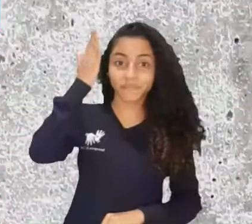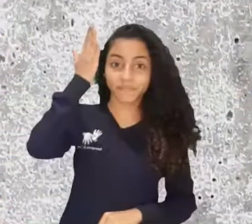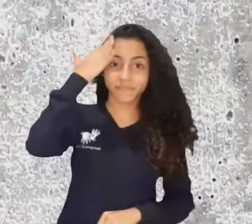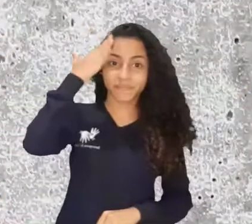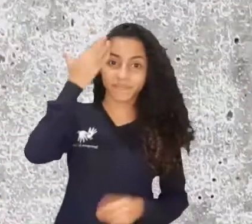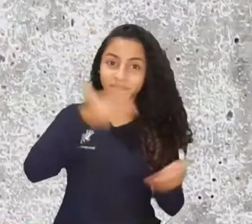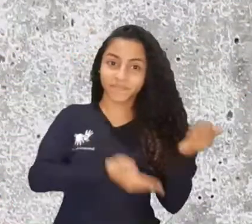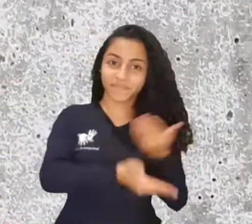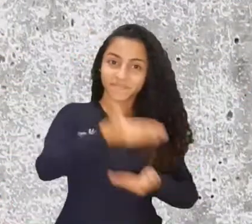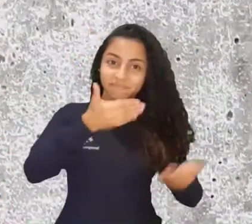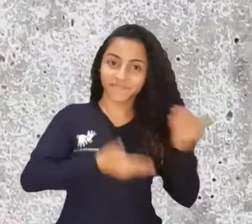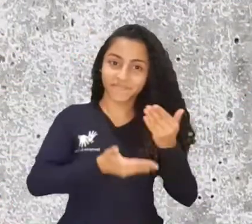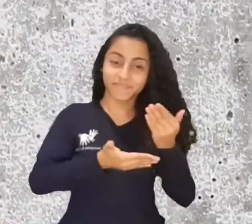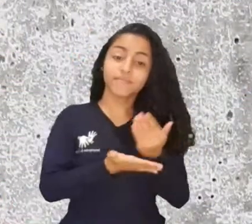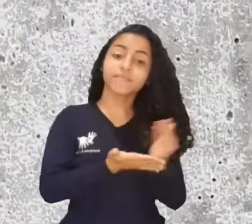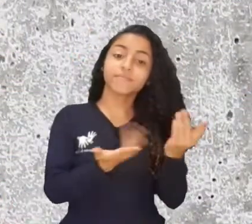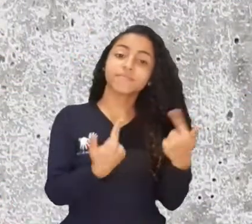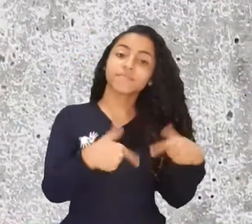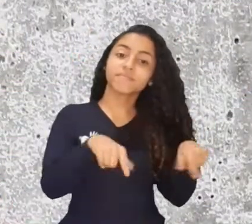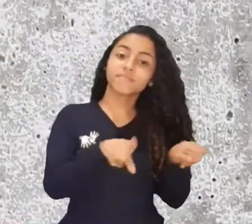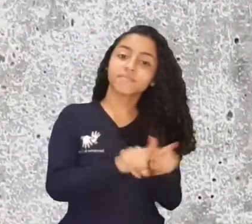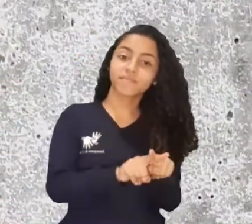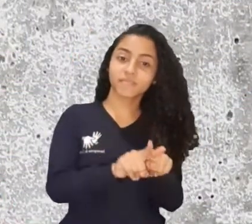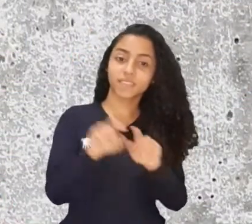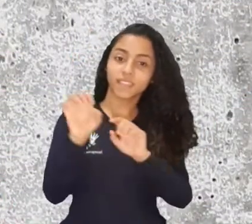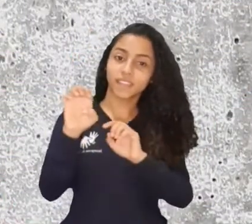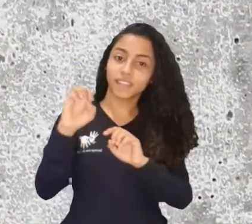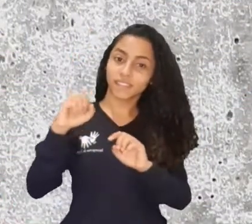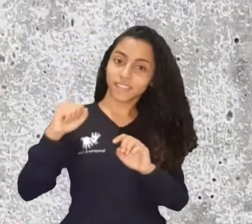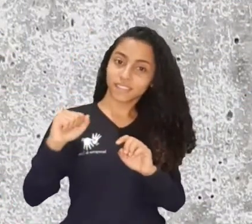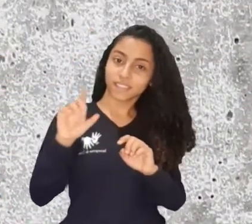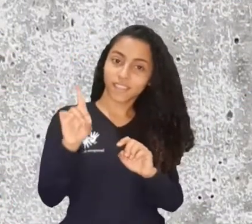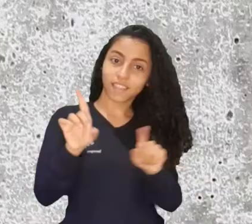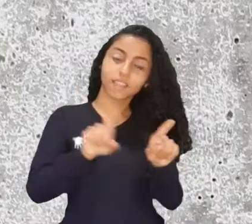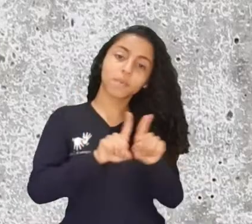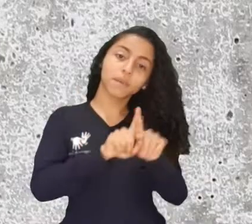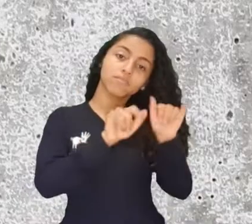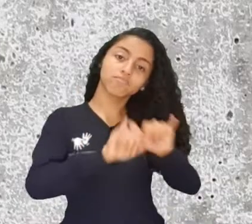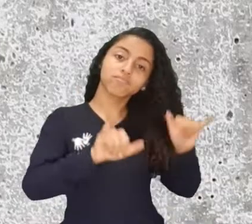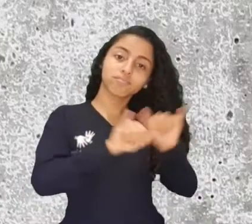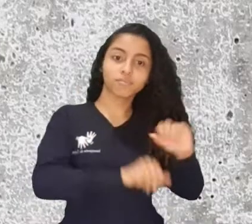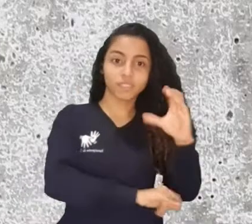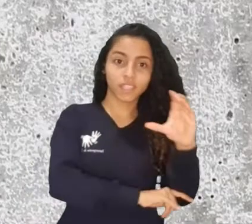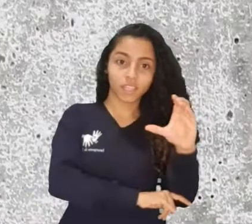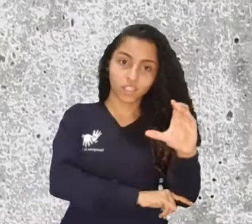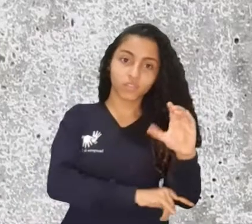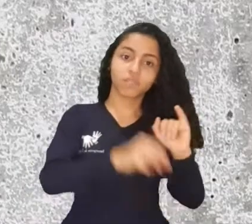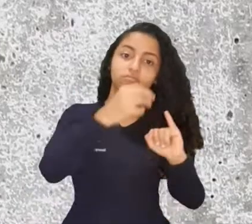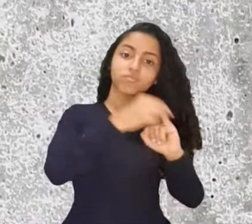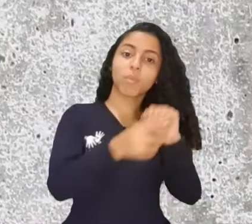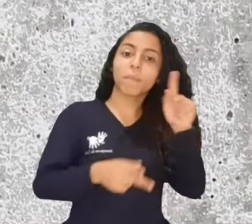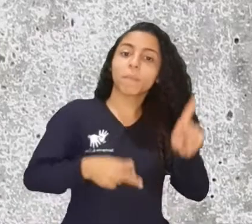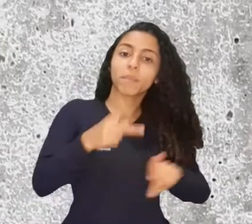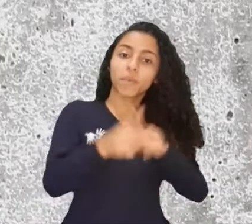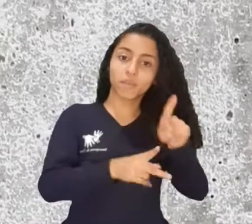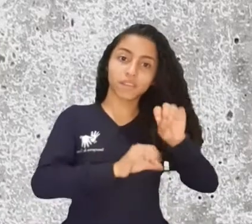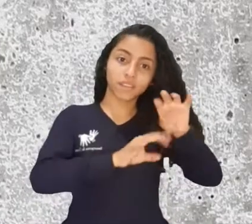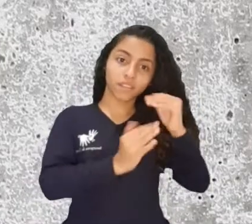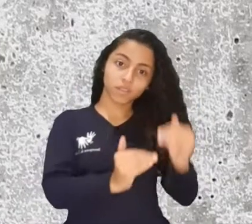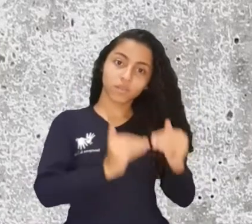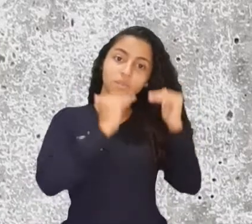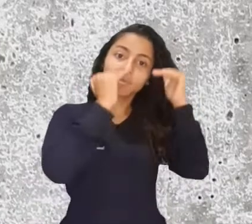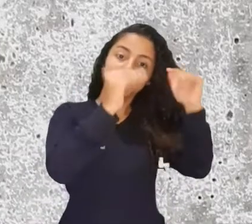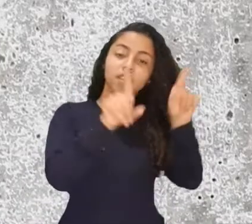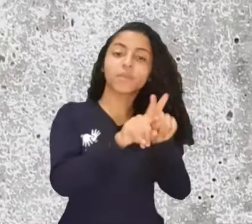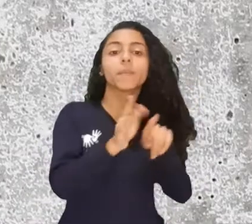Saber Comum, uma iniciativa conjunta de educação à distância e divulgação científica das instituições públicas de ensino